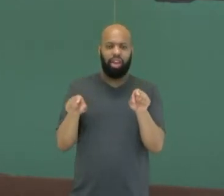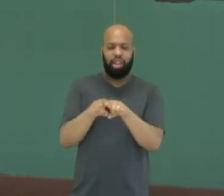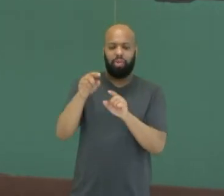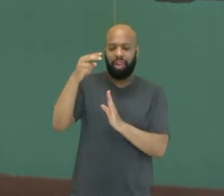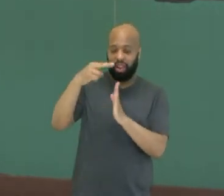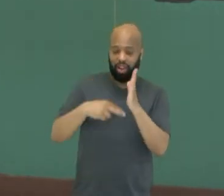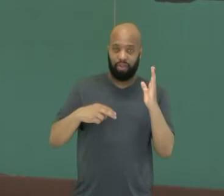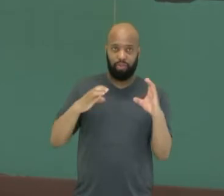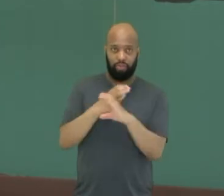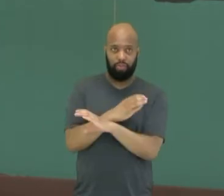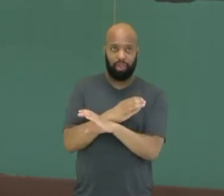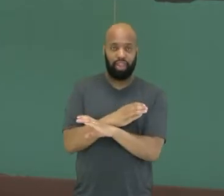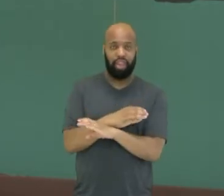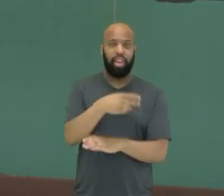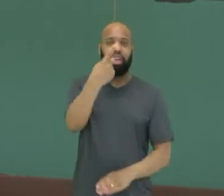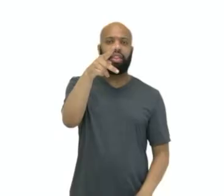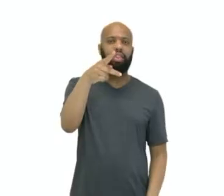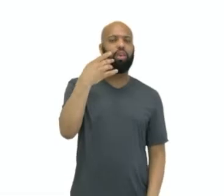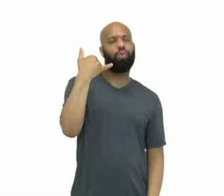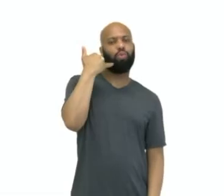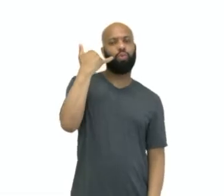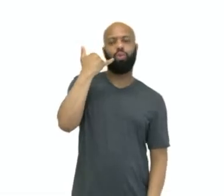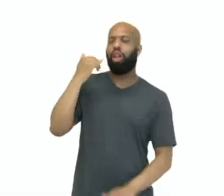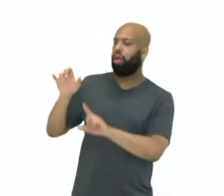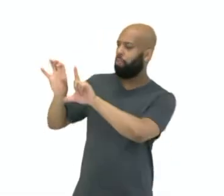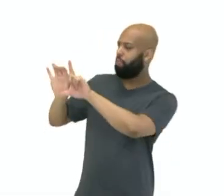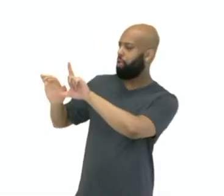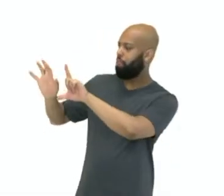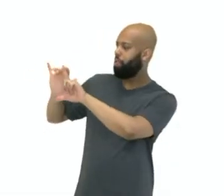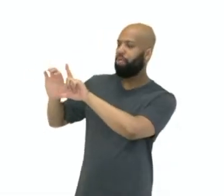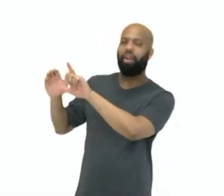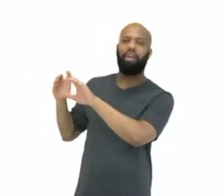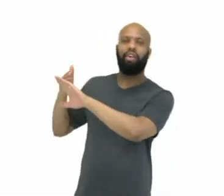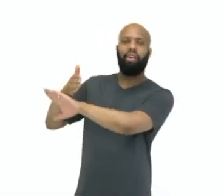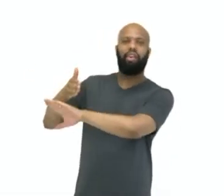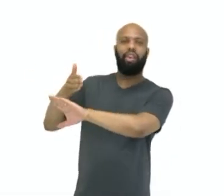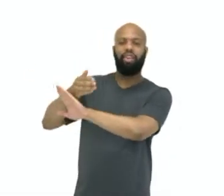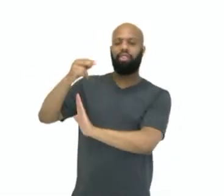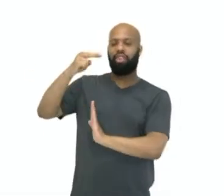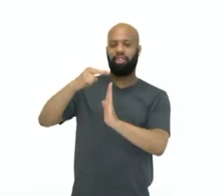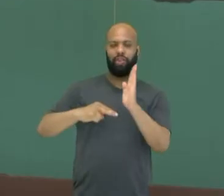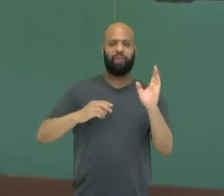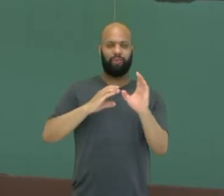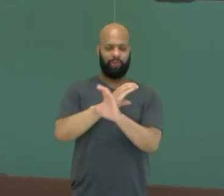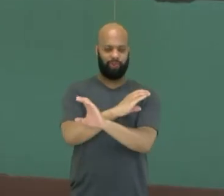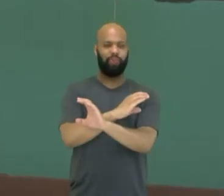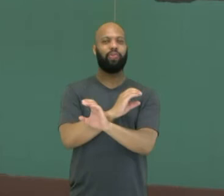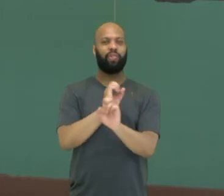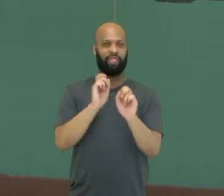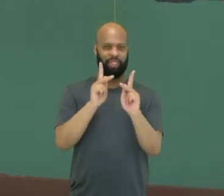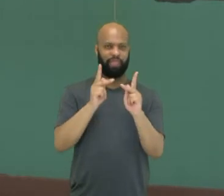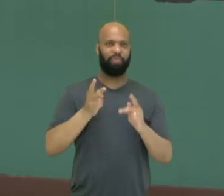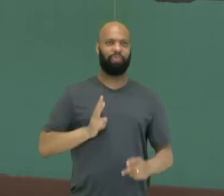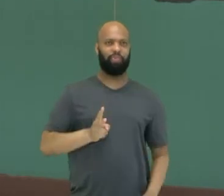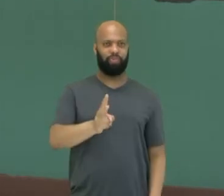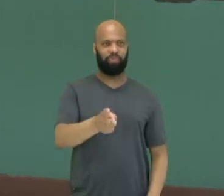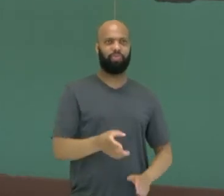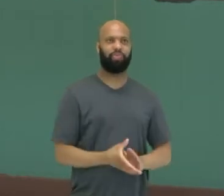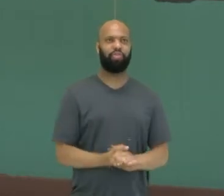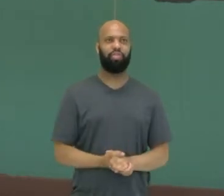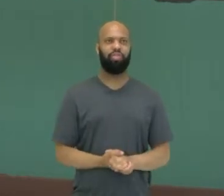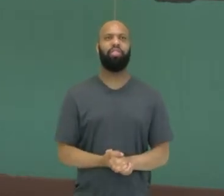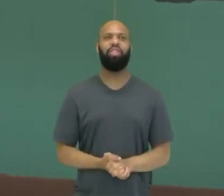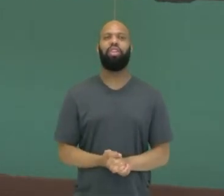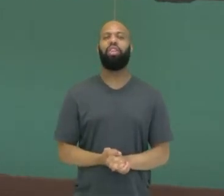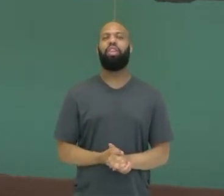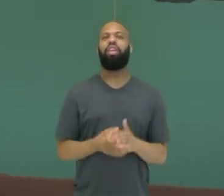íntegra? Aponte o seu celular para esse QR Code e você vai fazer a leitura na íntegra. Vamos adiante? Então,